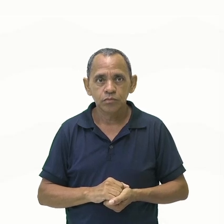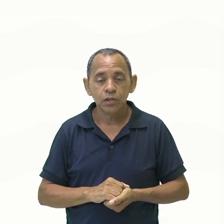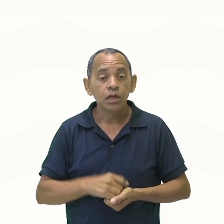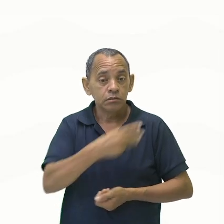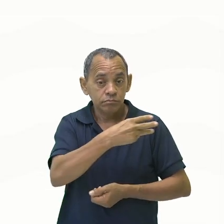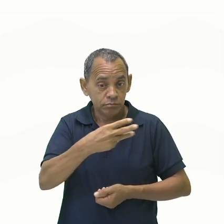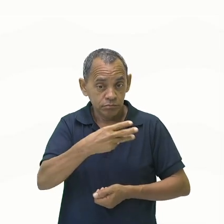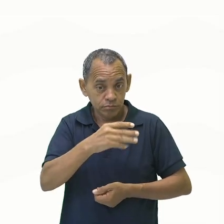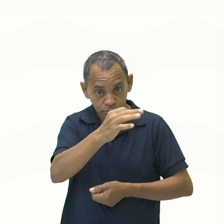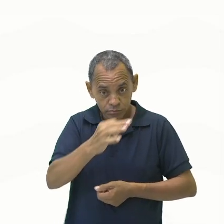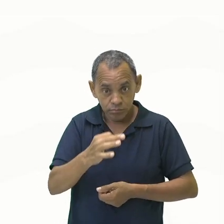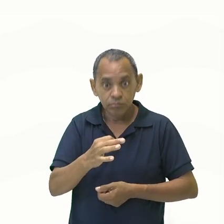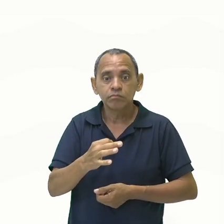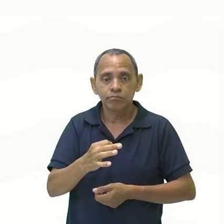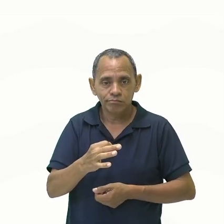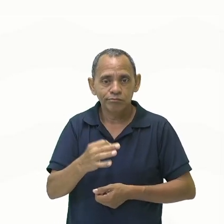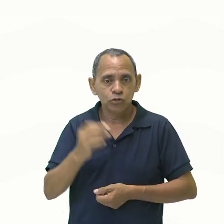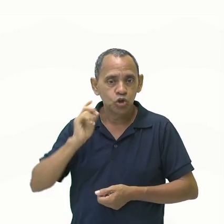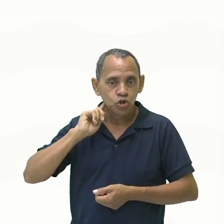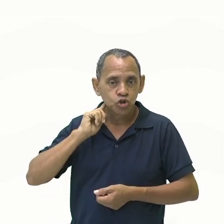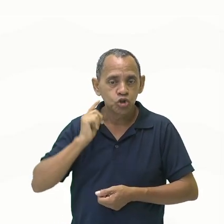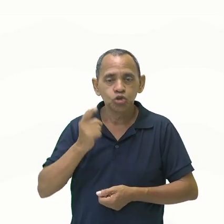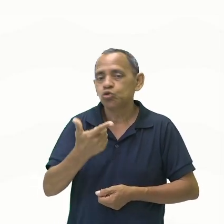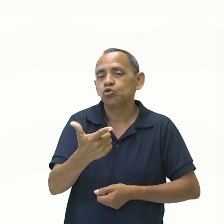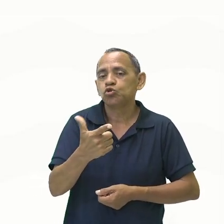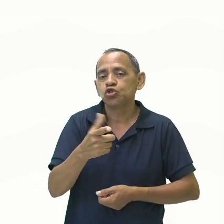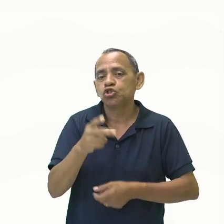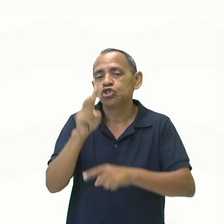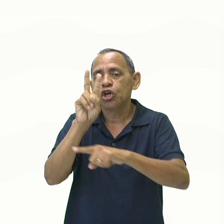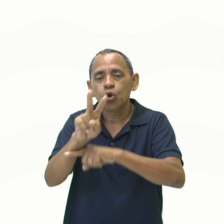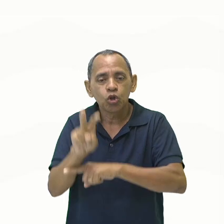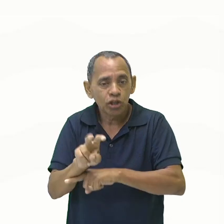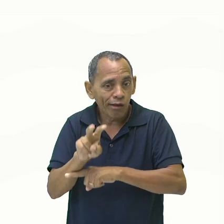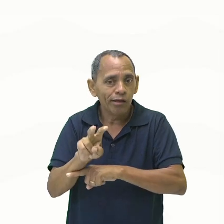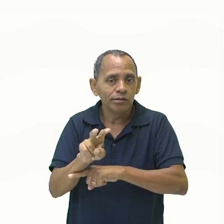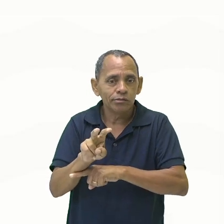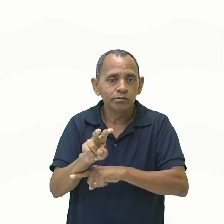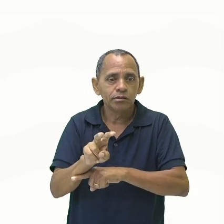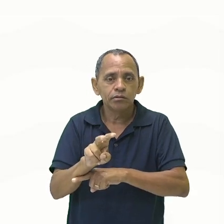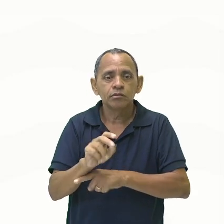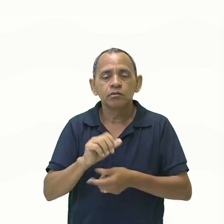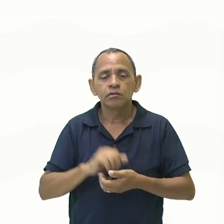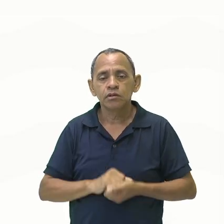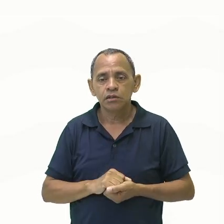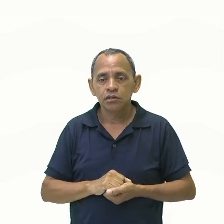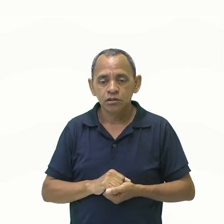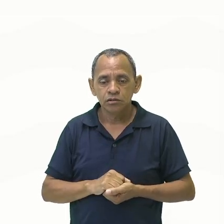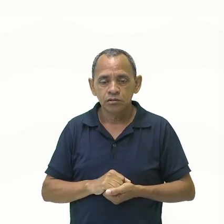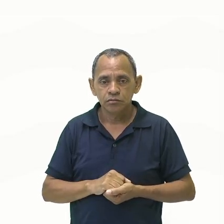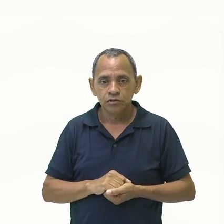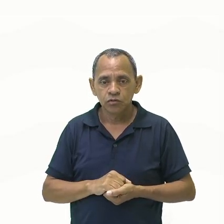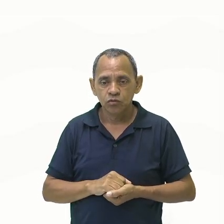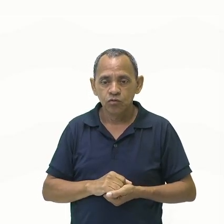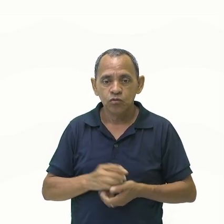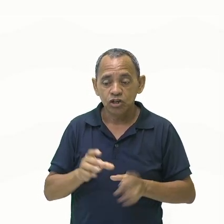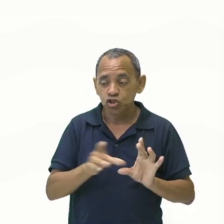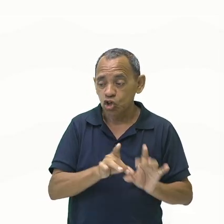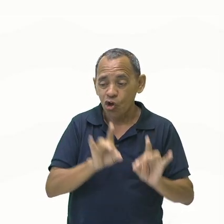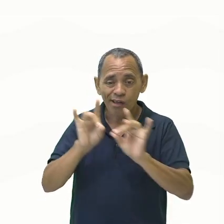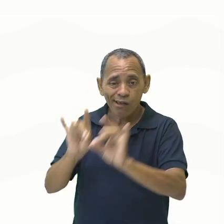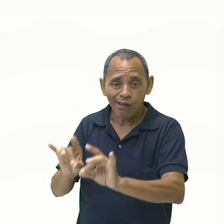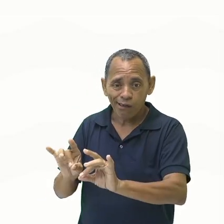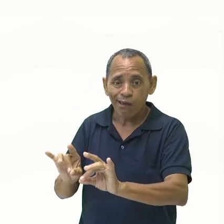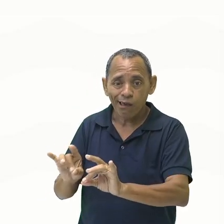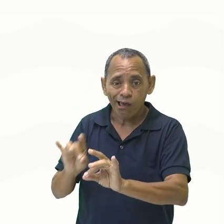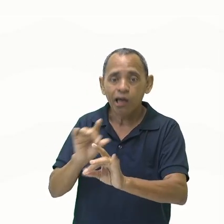recebe nenhum tipo de tratamento, ou seja, vai parar no meio ambiente, contaminando ali o solo, as